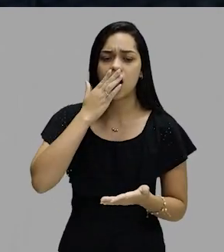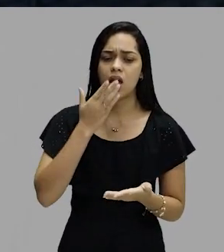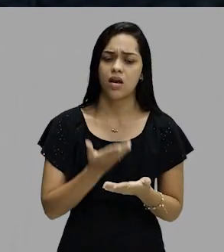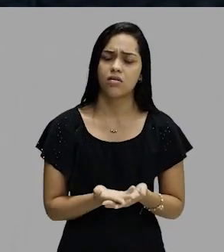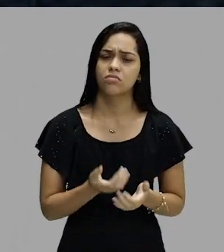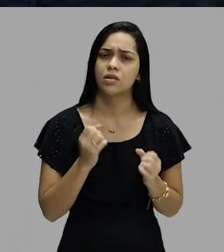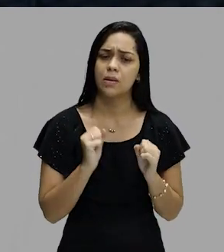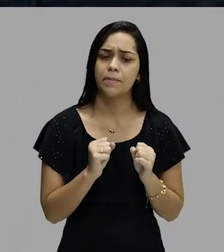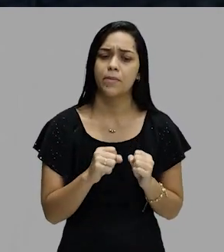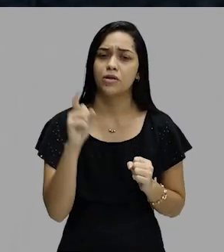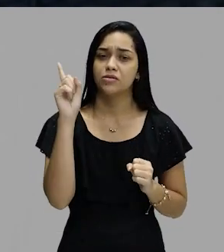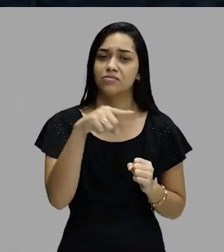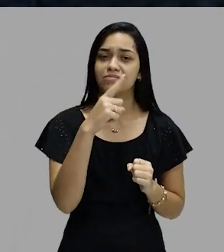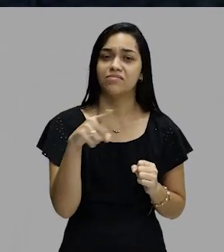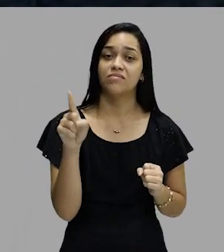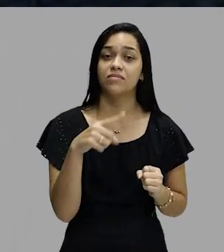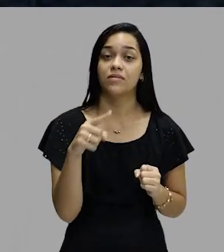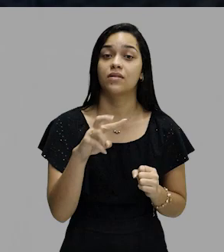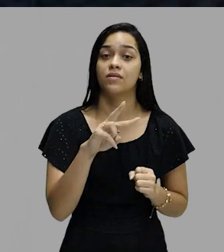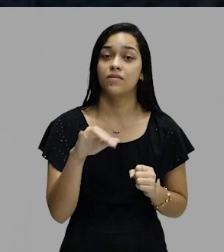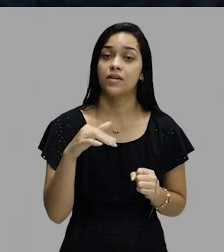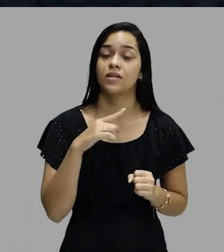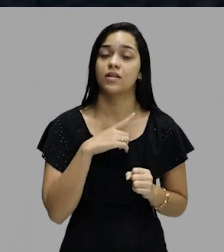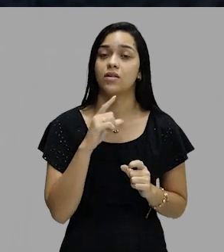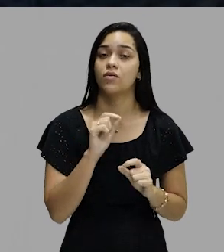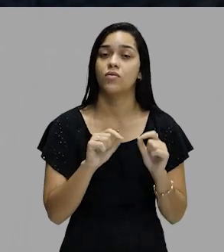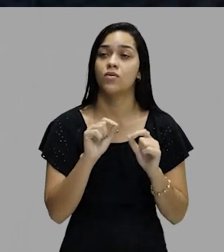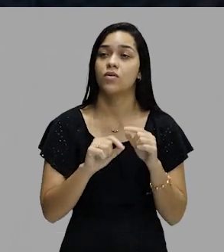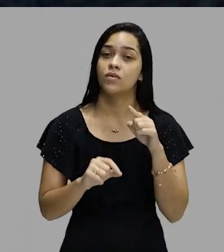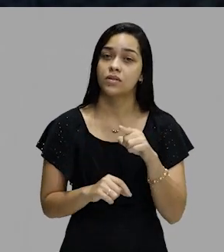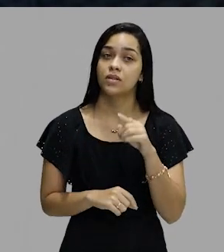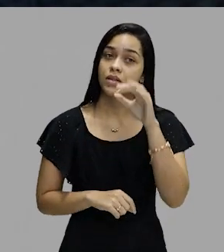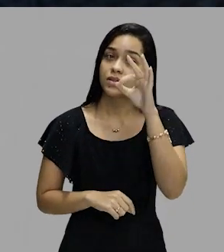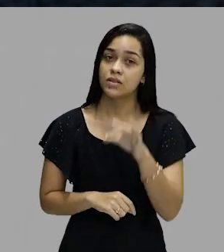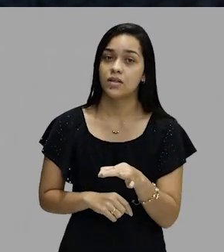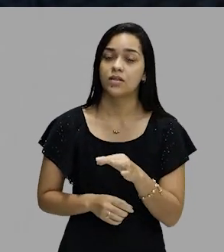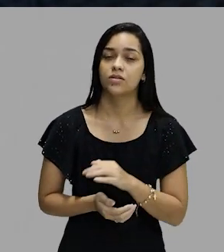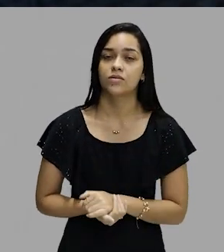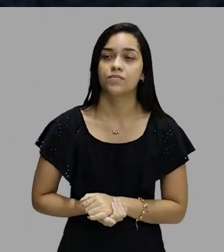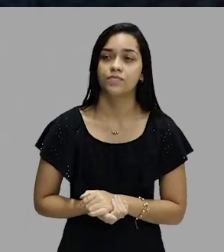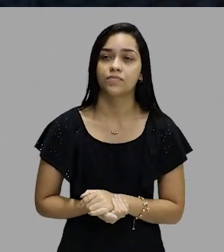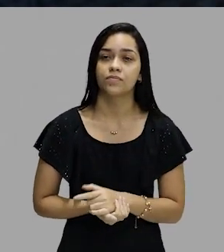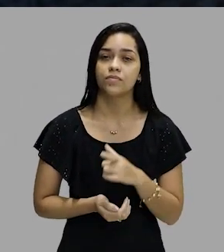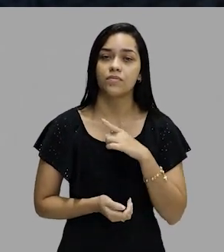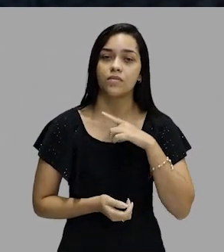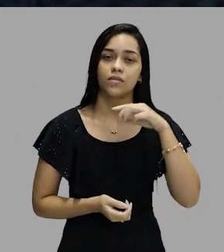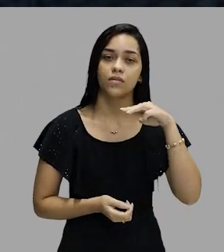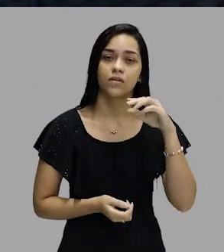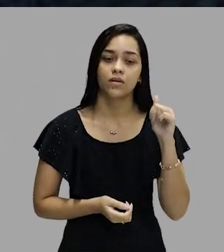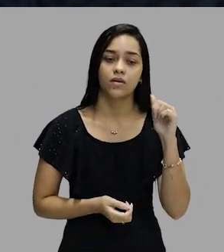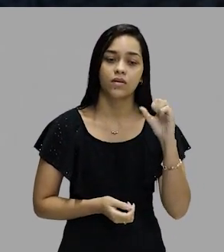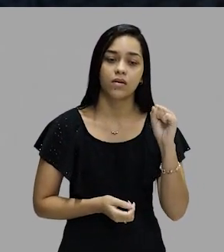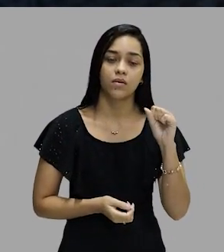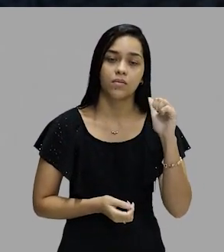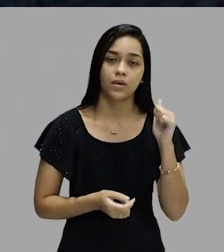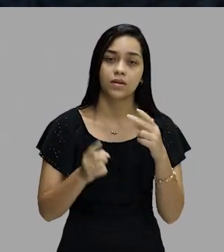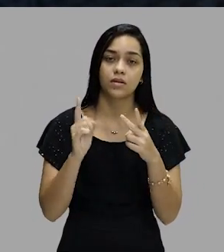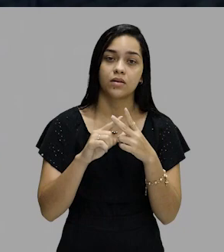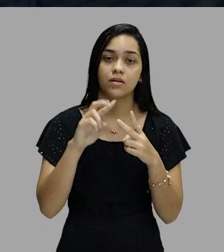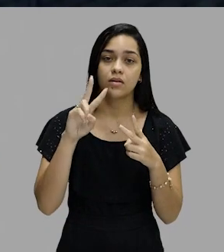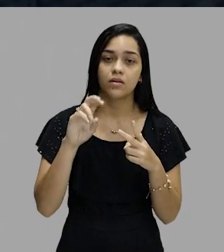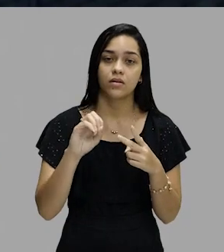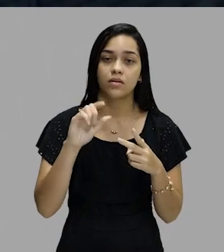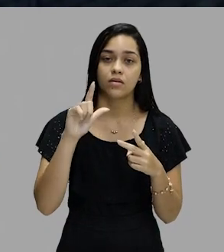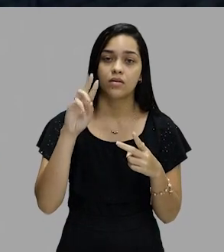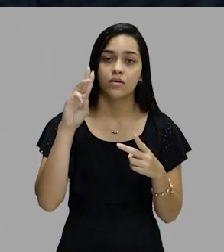pode descartar da questão, e isso vai garantir com que você acerte a questão, como massa e volume. Percebam que massa e volume ele está